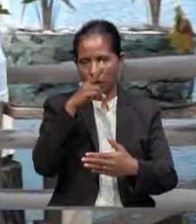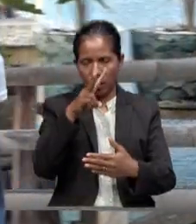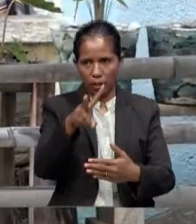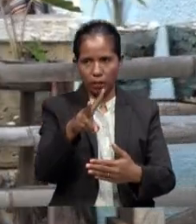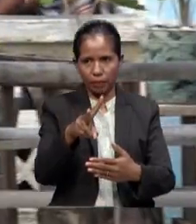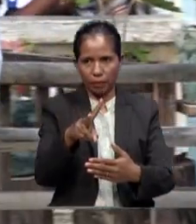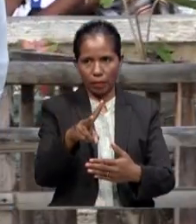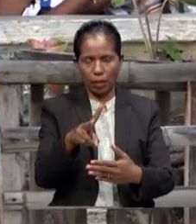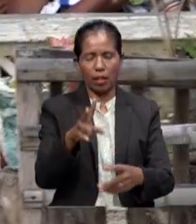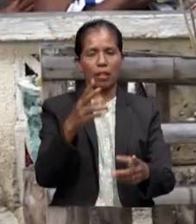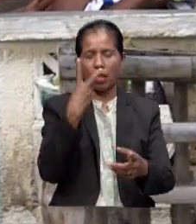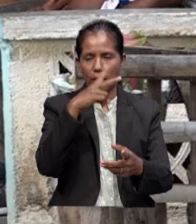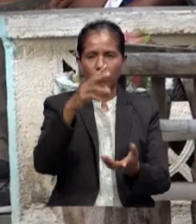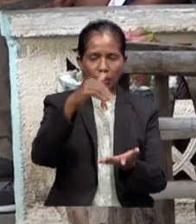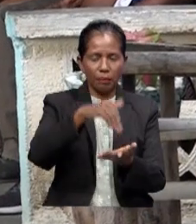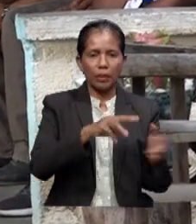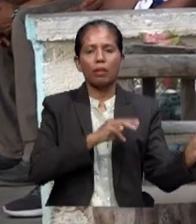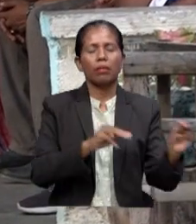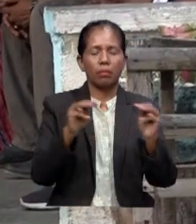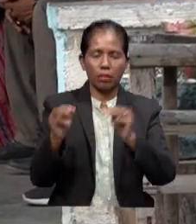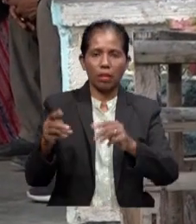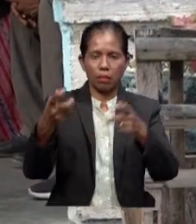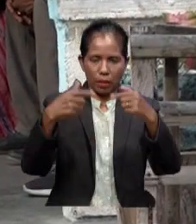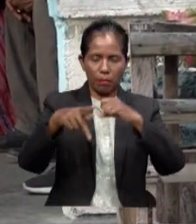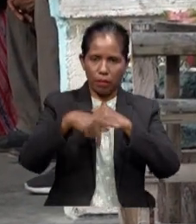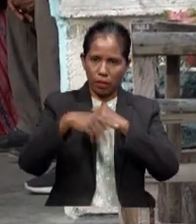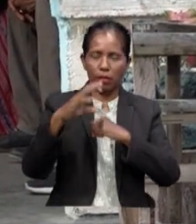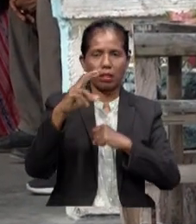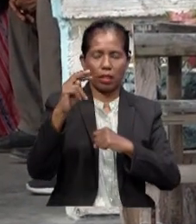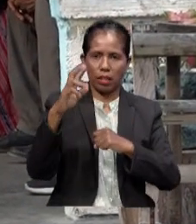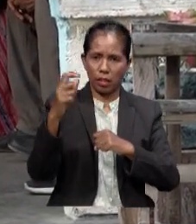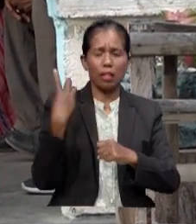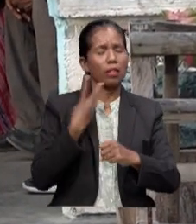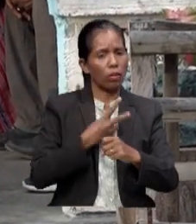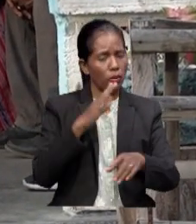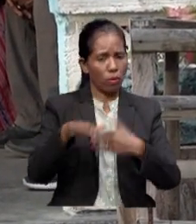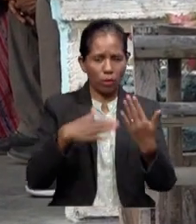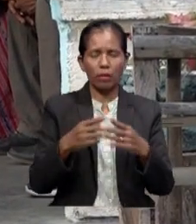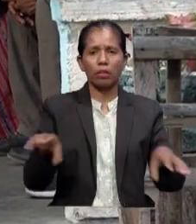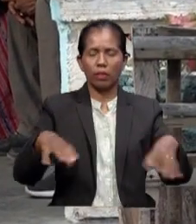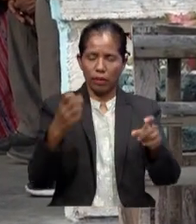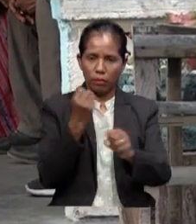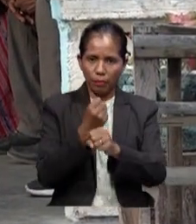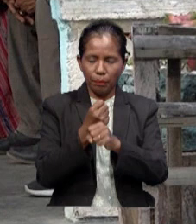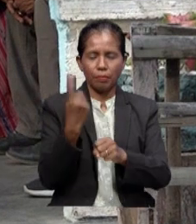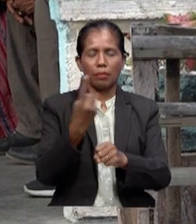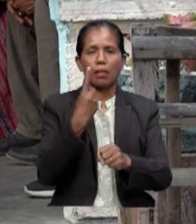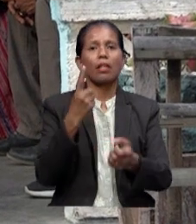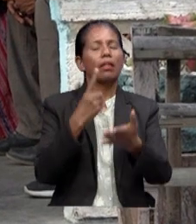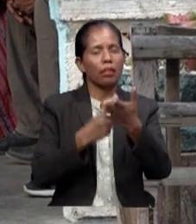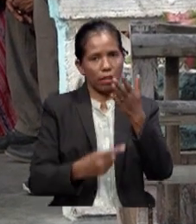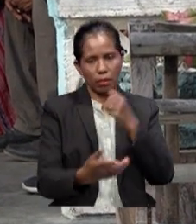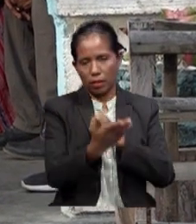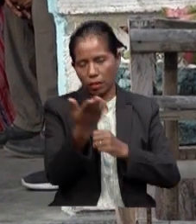a filiação. E todo o serviço, sem serviço, uma casa não vai ter a tu. Saída ma que te posso